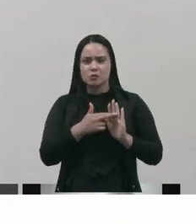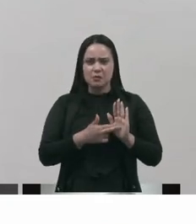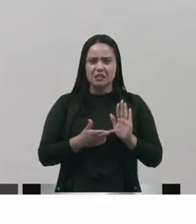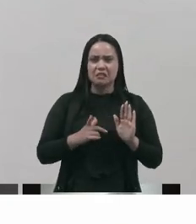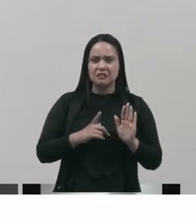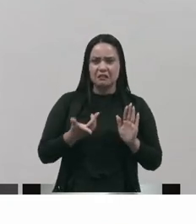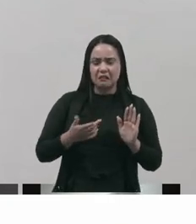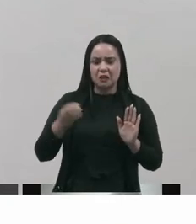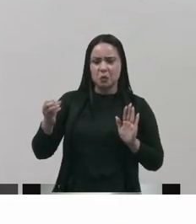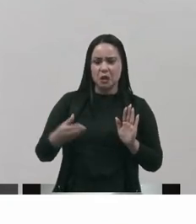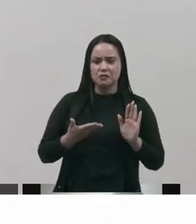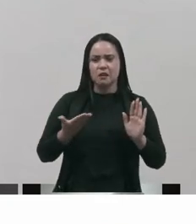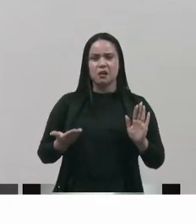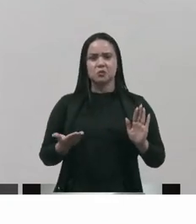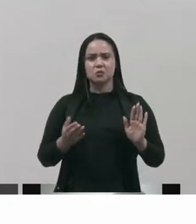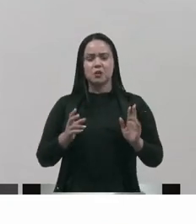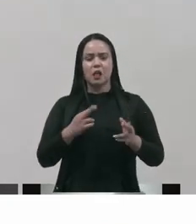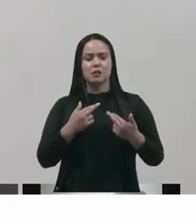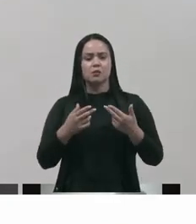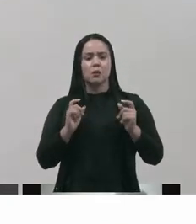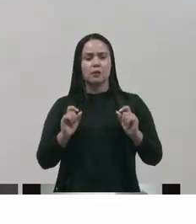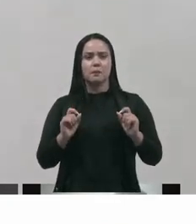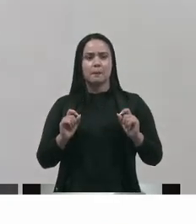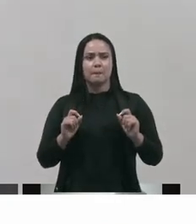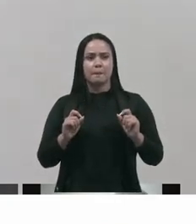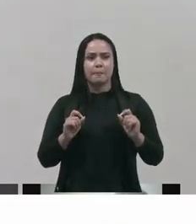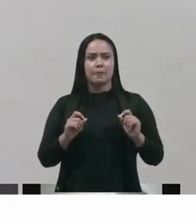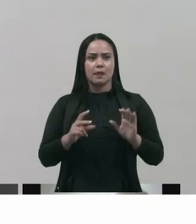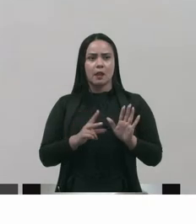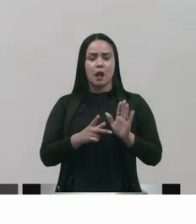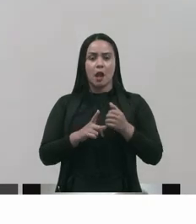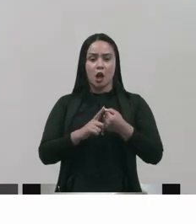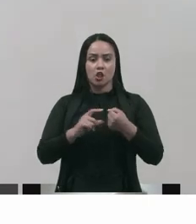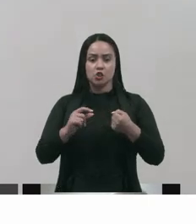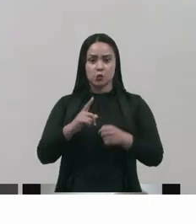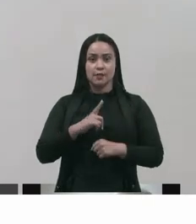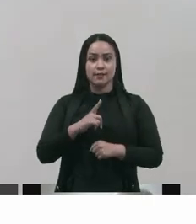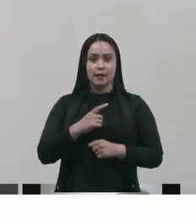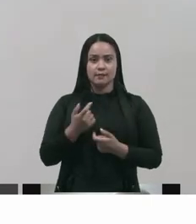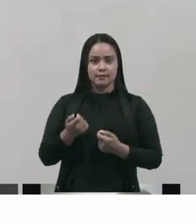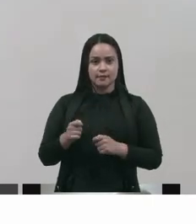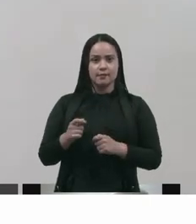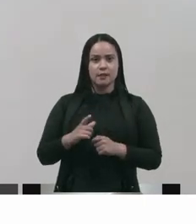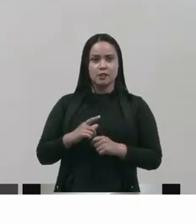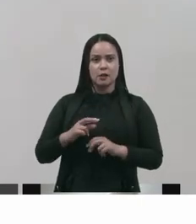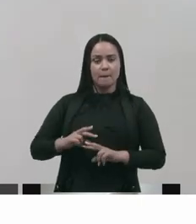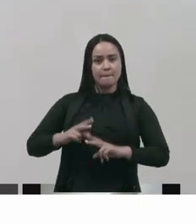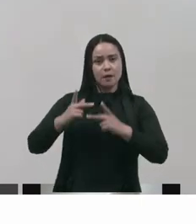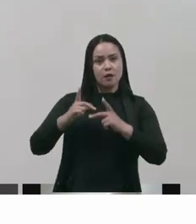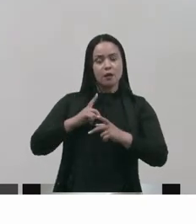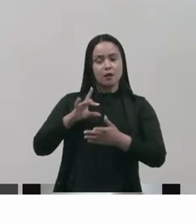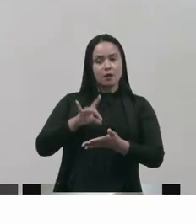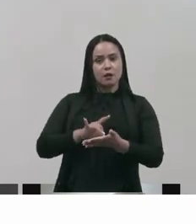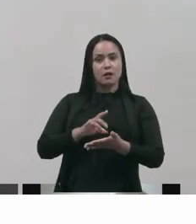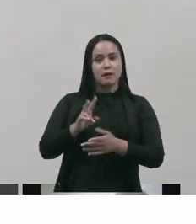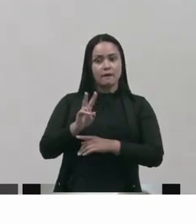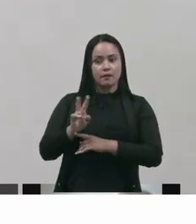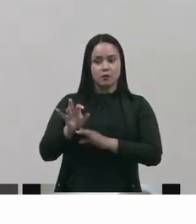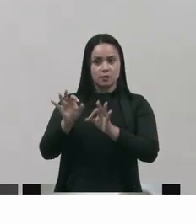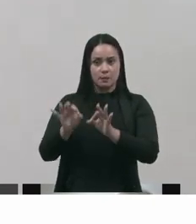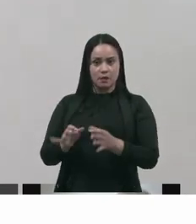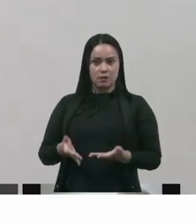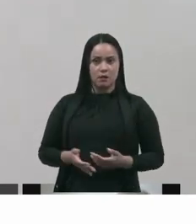ser atualizado em relação ao artigo que prevê a necessidade de maioria absoluta para a instauração da revisão